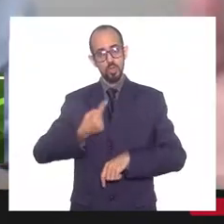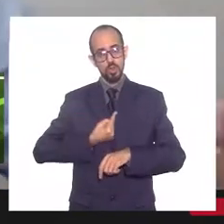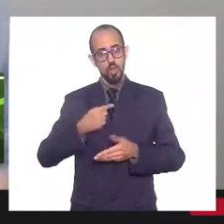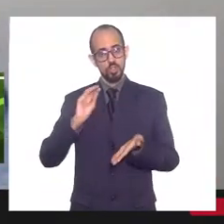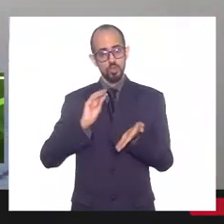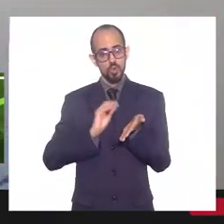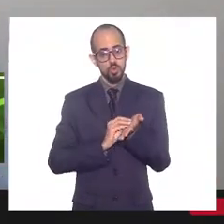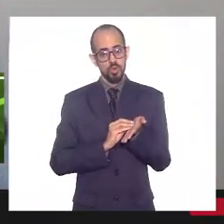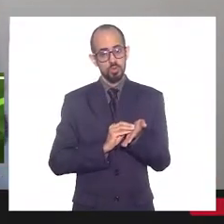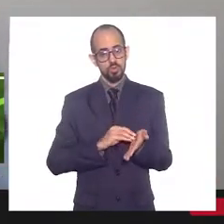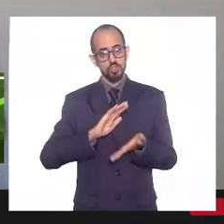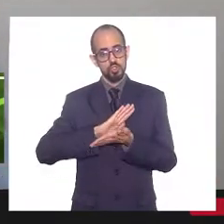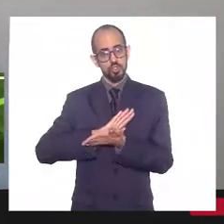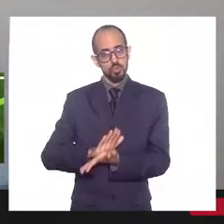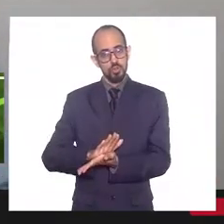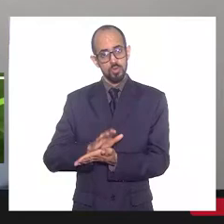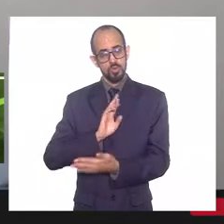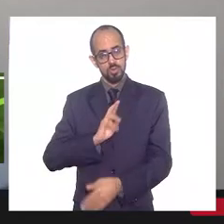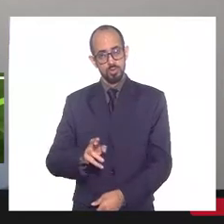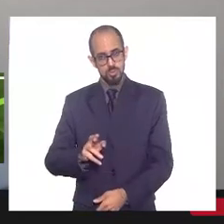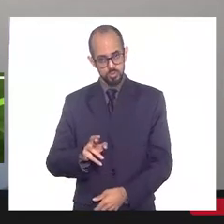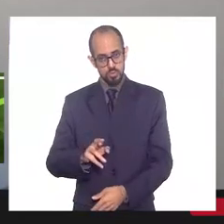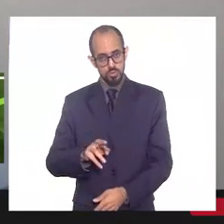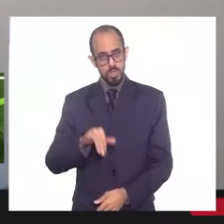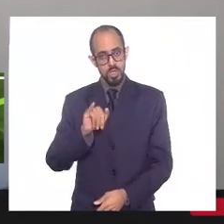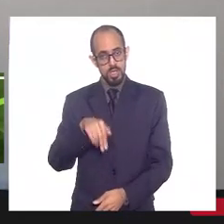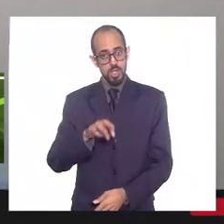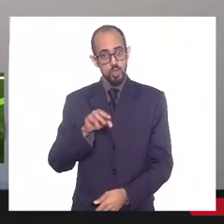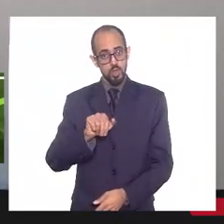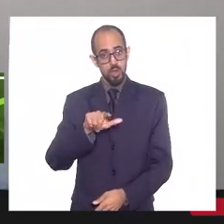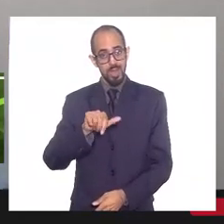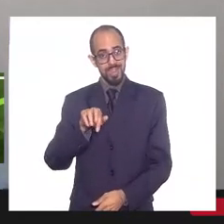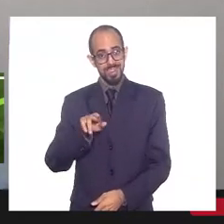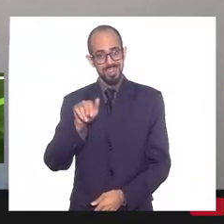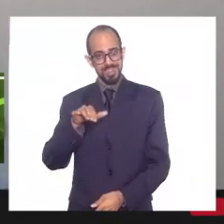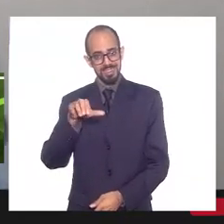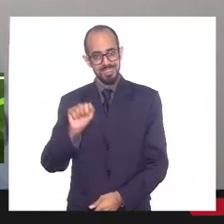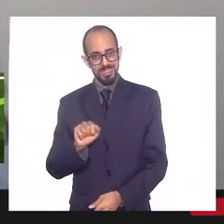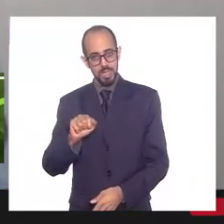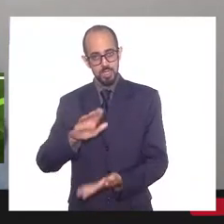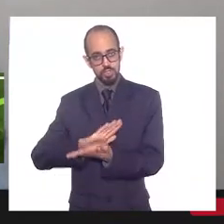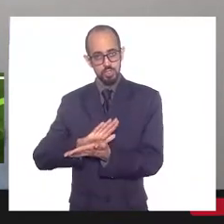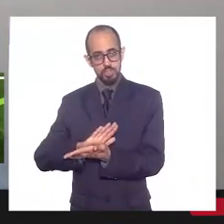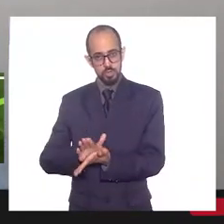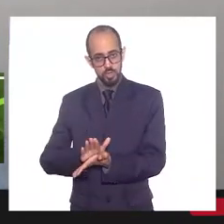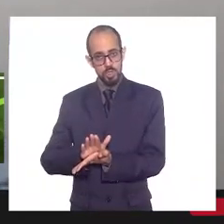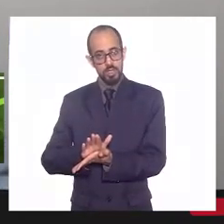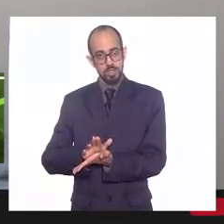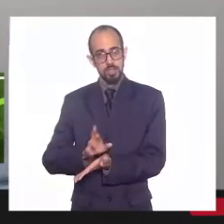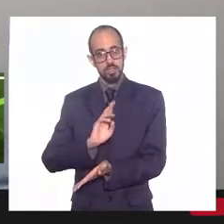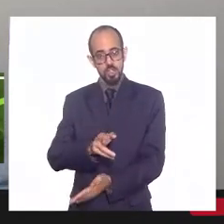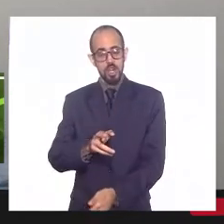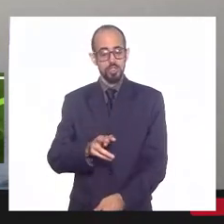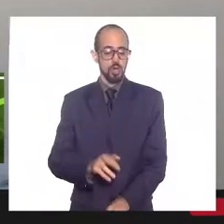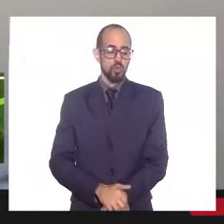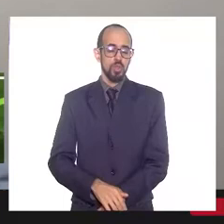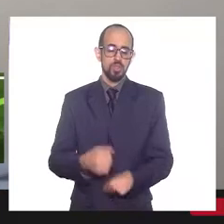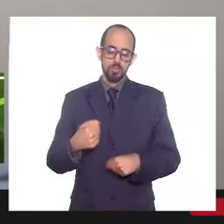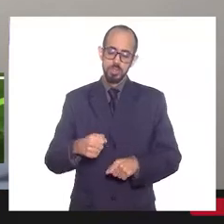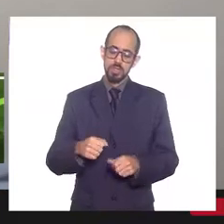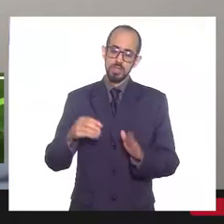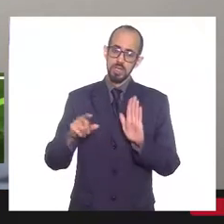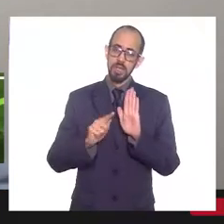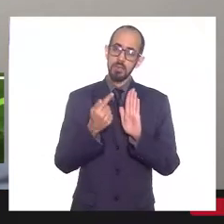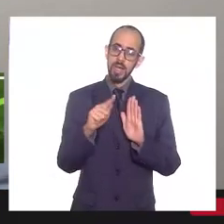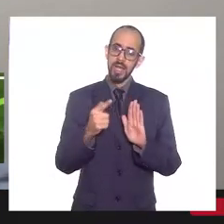nesse eufemismo intolerância religiosa isto tem que estar garantido nas votações vão ficar mentares por exemplo para